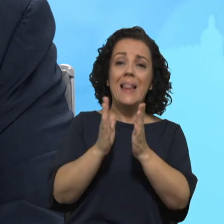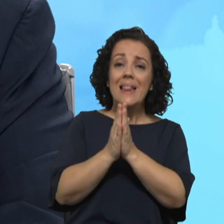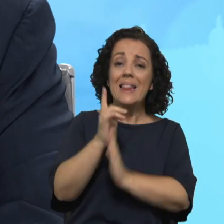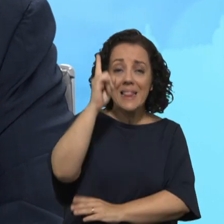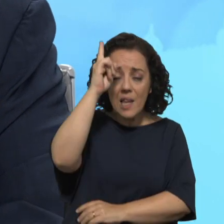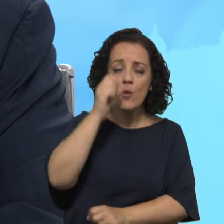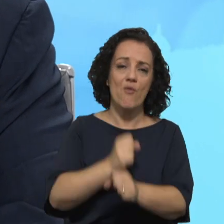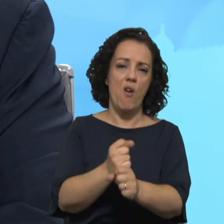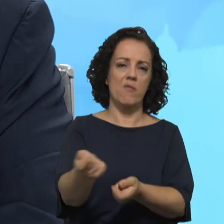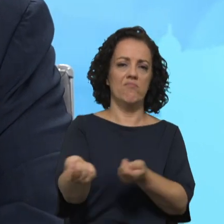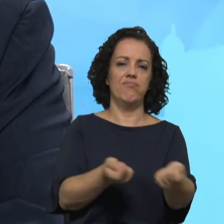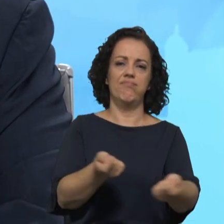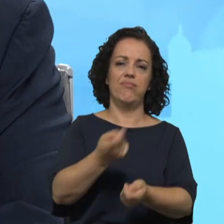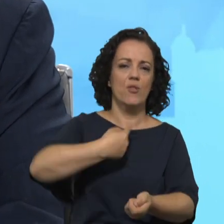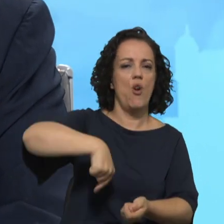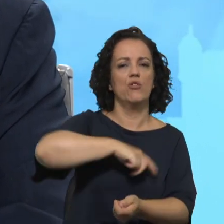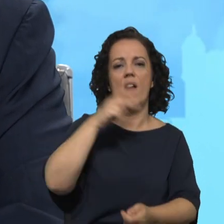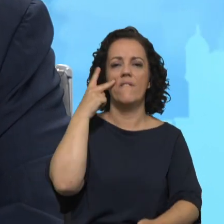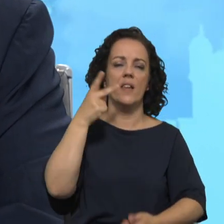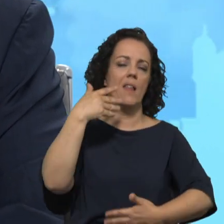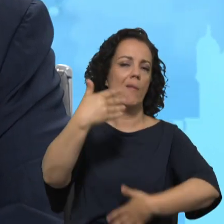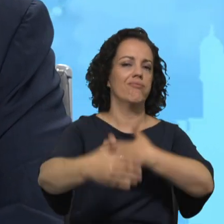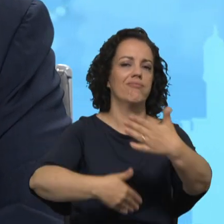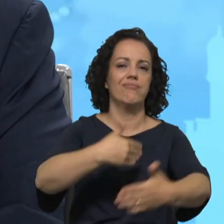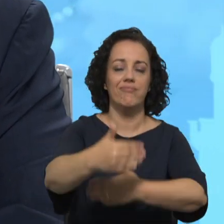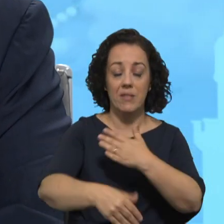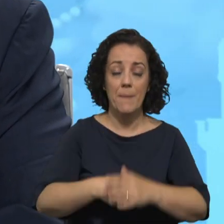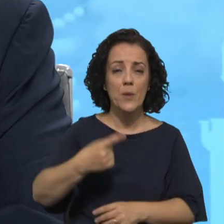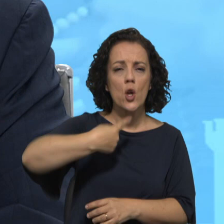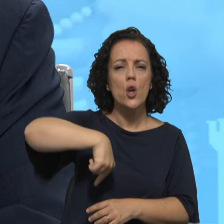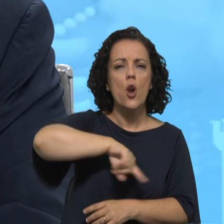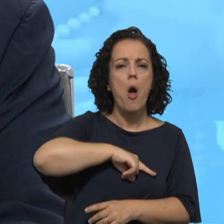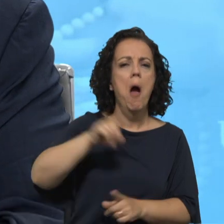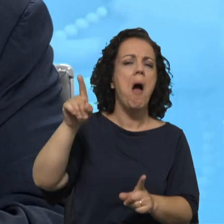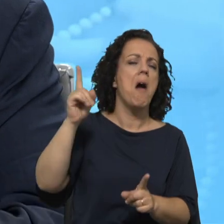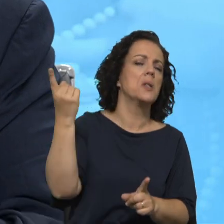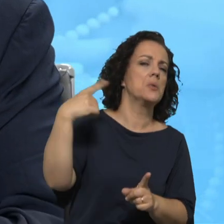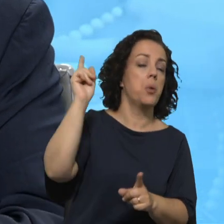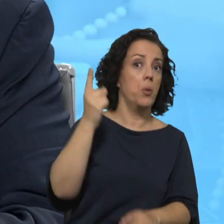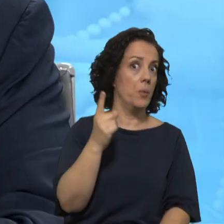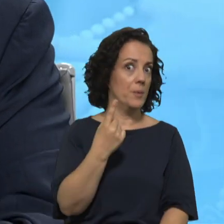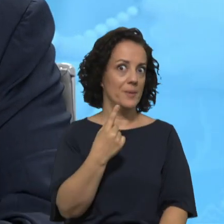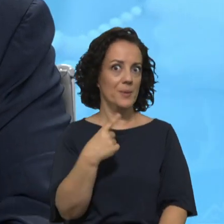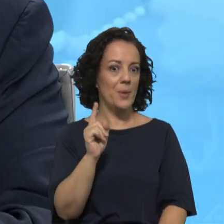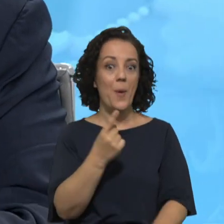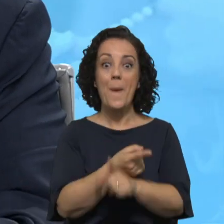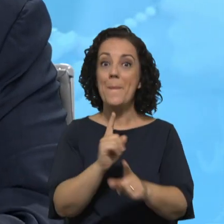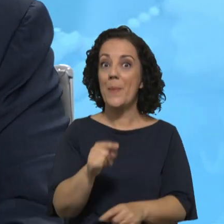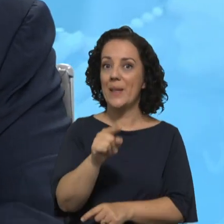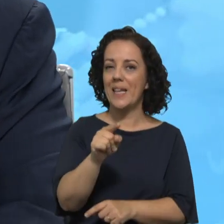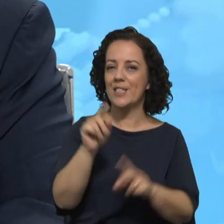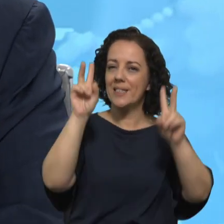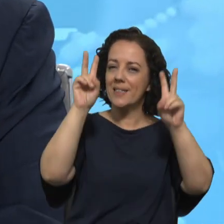não nos podemos desviar daí, porque quando esta docilidade, esse tal divino artista que vai esculpindo em nós a